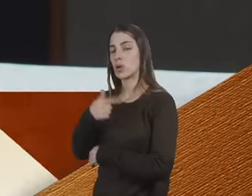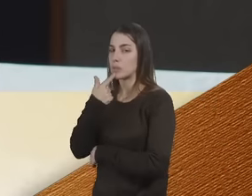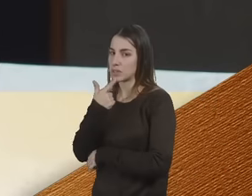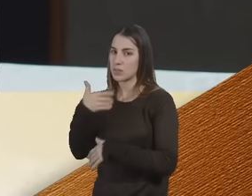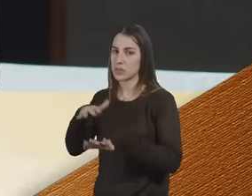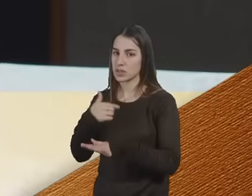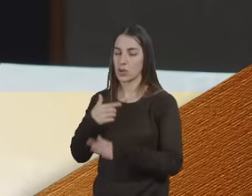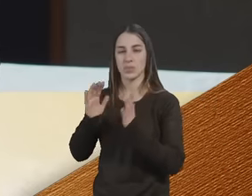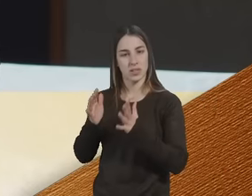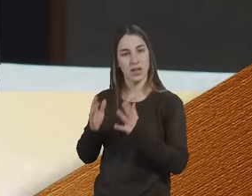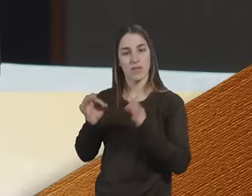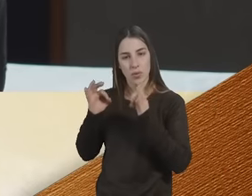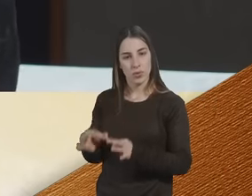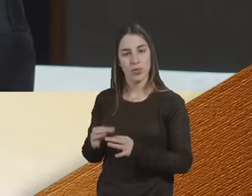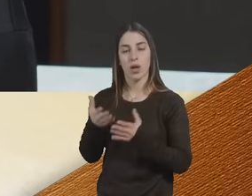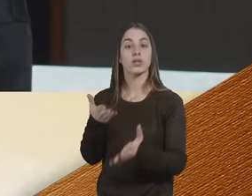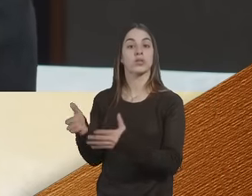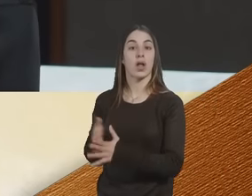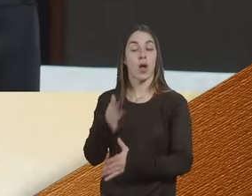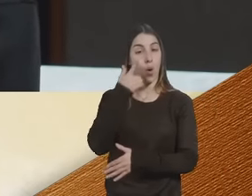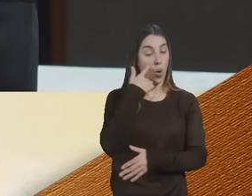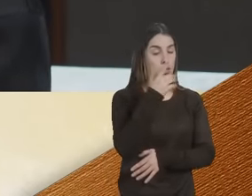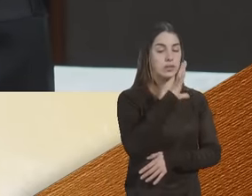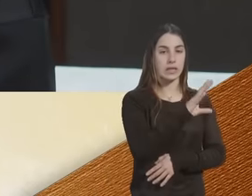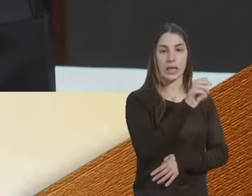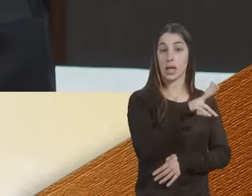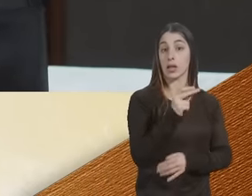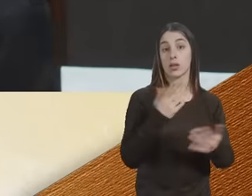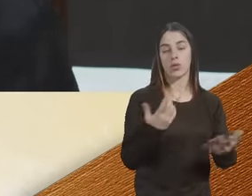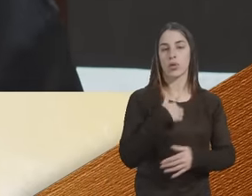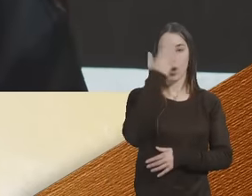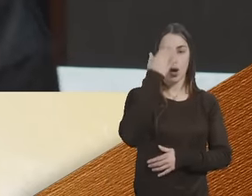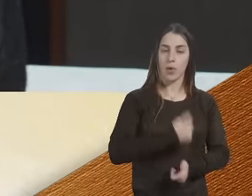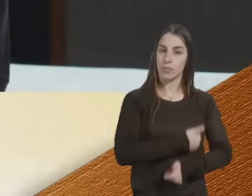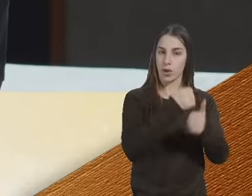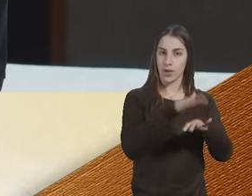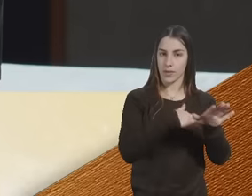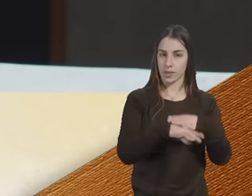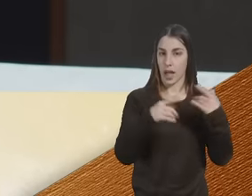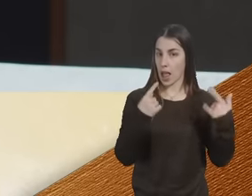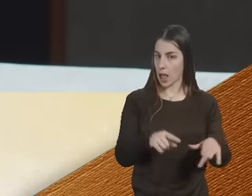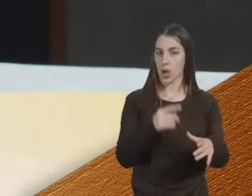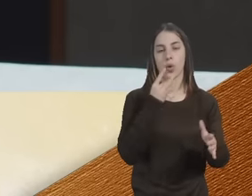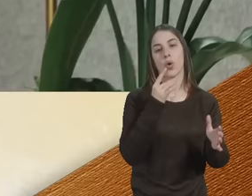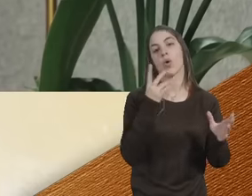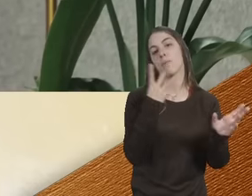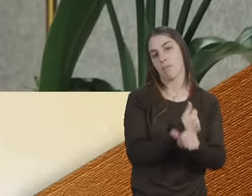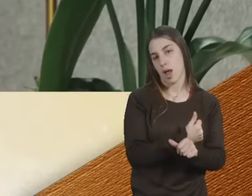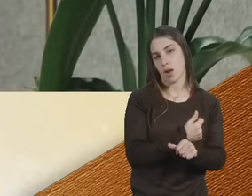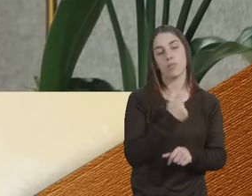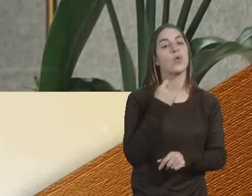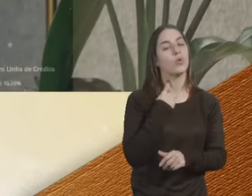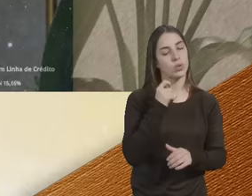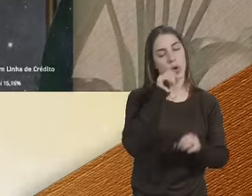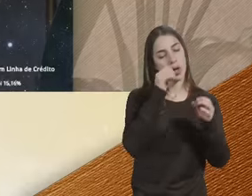eu precisava mesmo de ajuda. Olha, Célia, então eu acho que o que melhor tenho a fazer, honestamente, é comprar o meu curso online. Eu